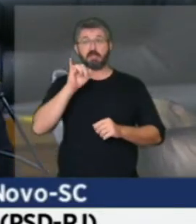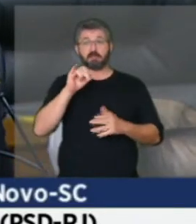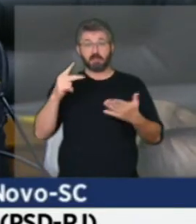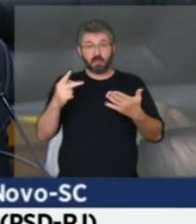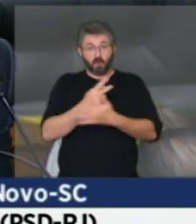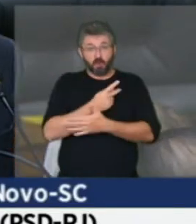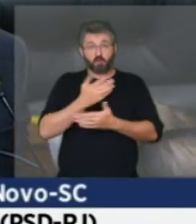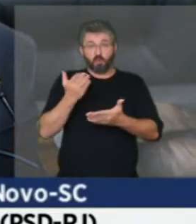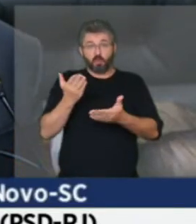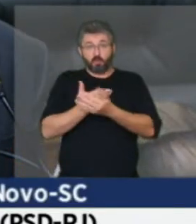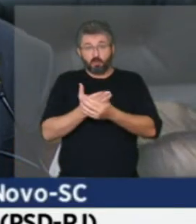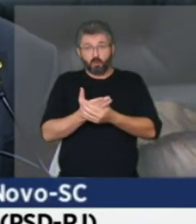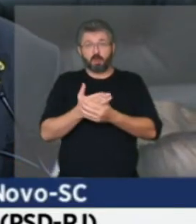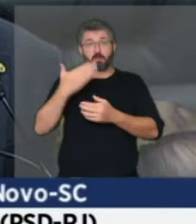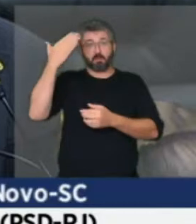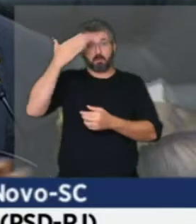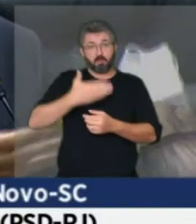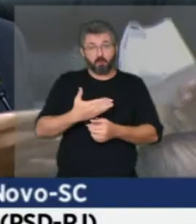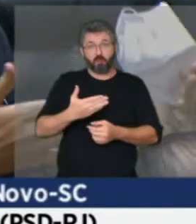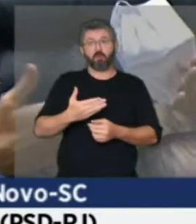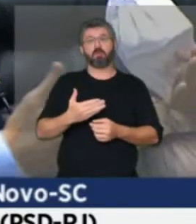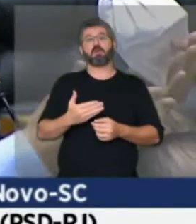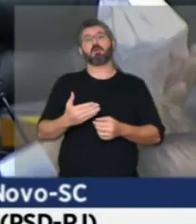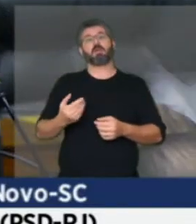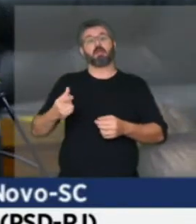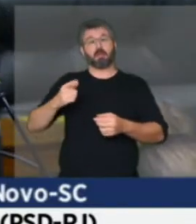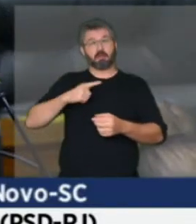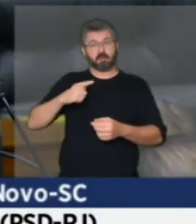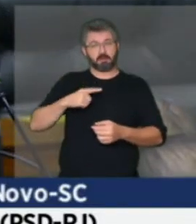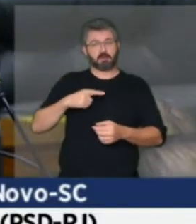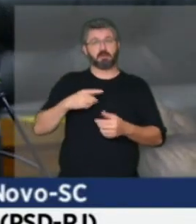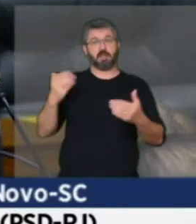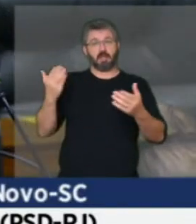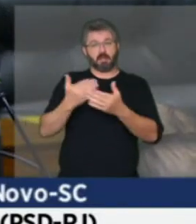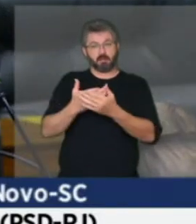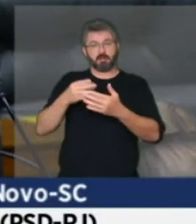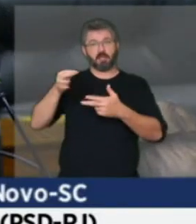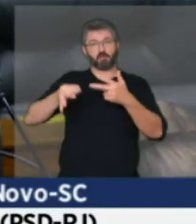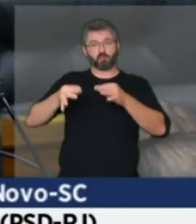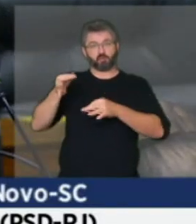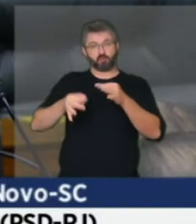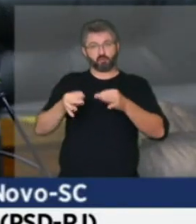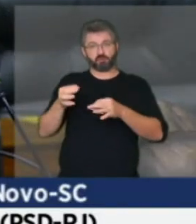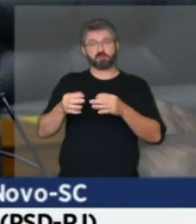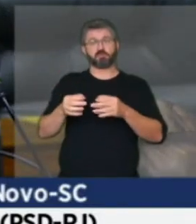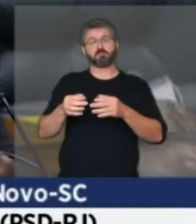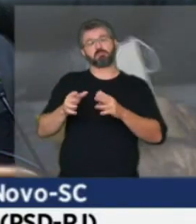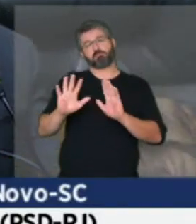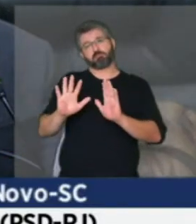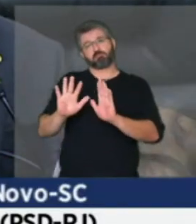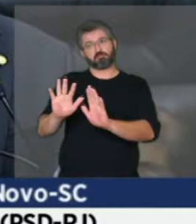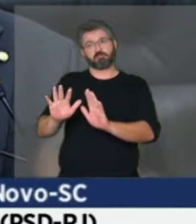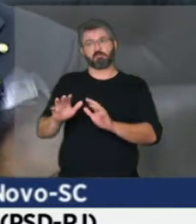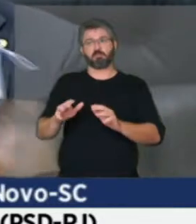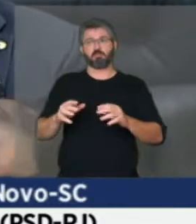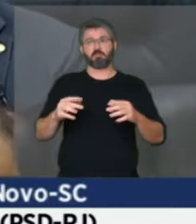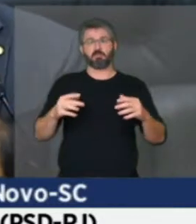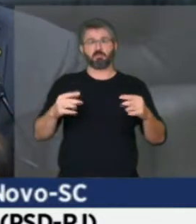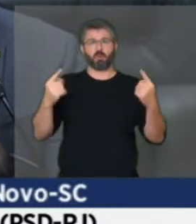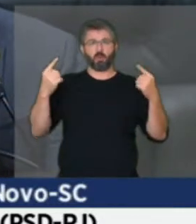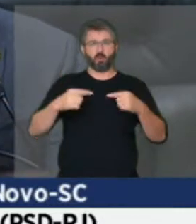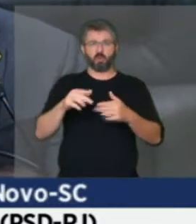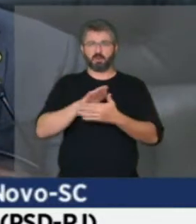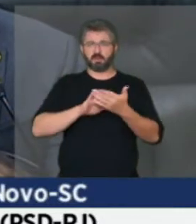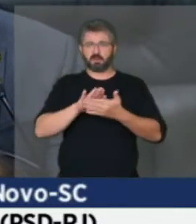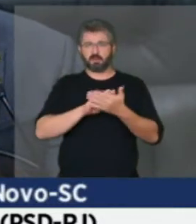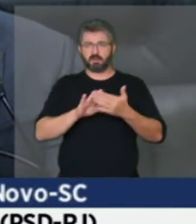o processo e as provas que estão nesse procedimento de representação não afrontam e não se